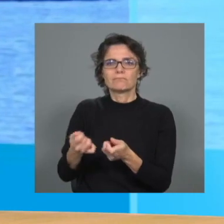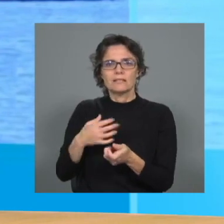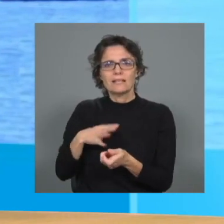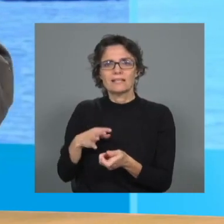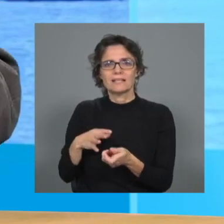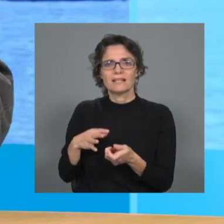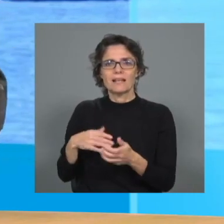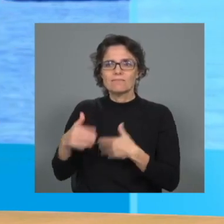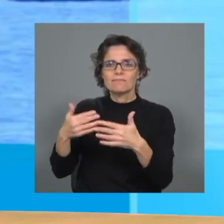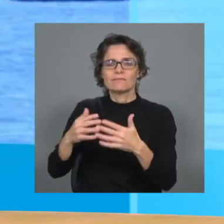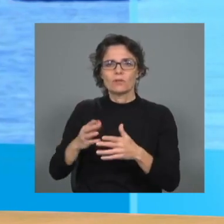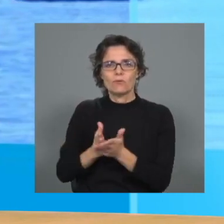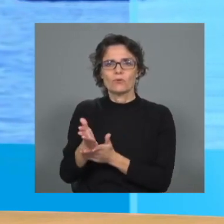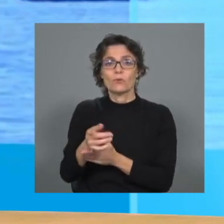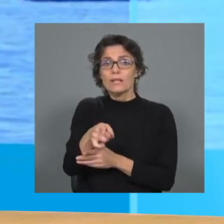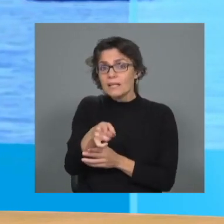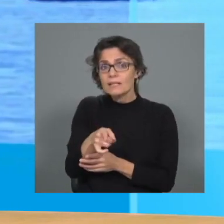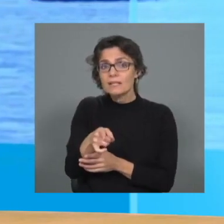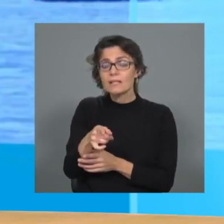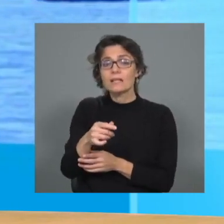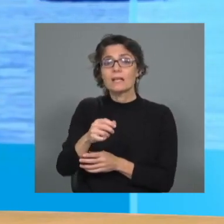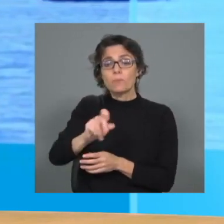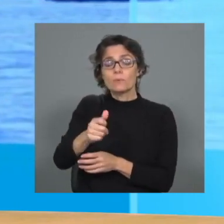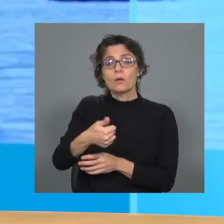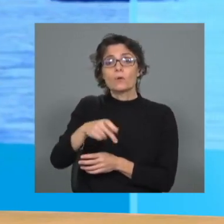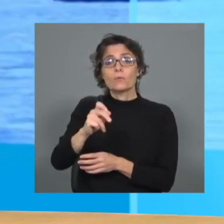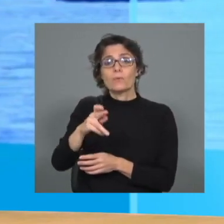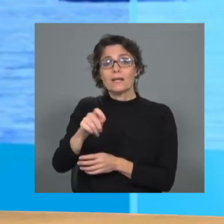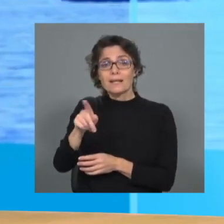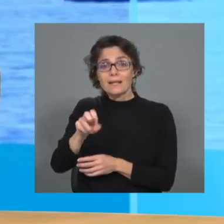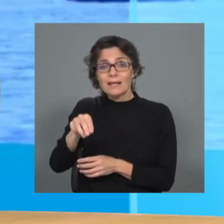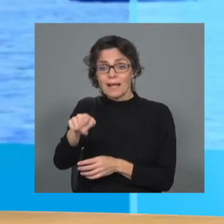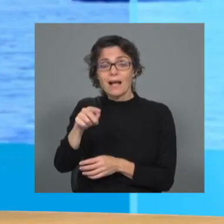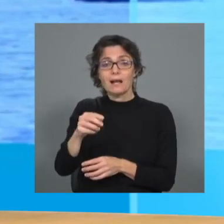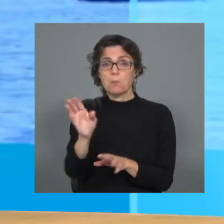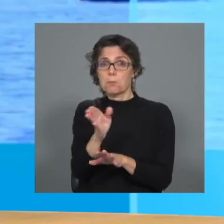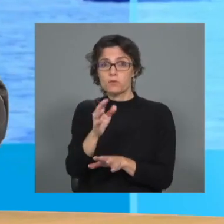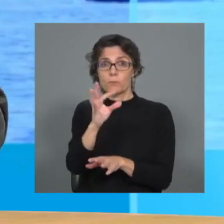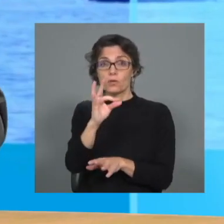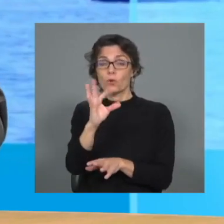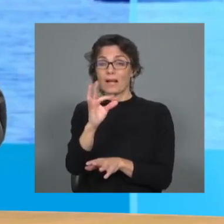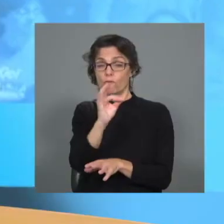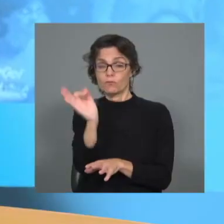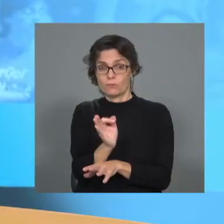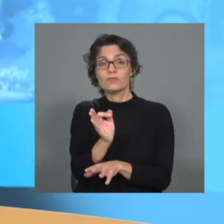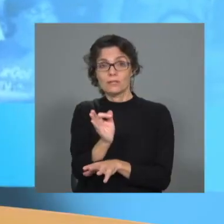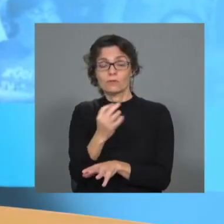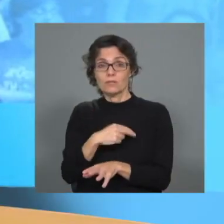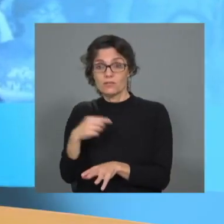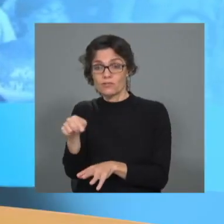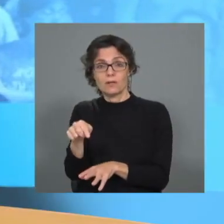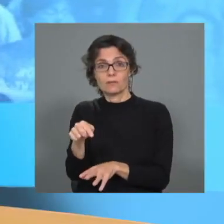tenha cerca de 14% de cristãos na sua população total, o que é surpreendente para um reino daquela região. Há uma